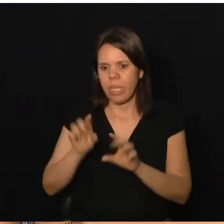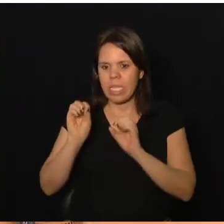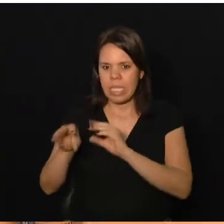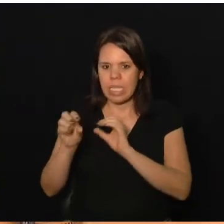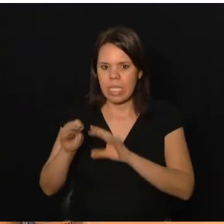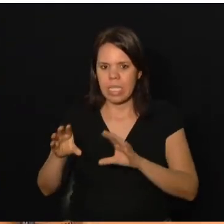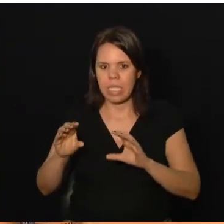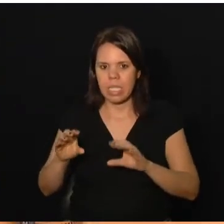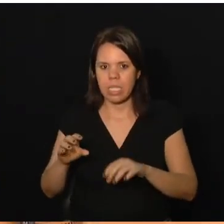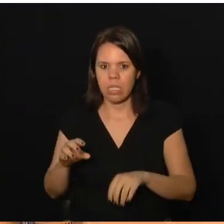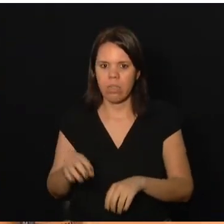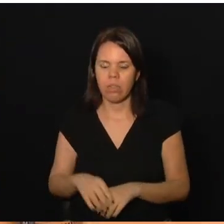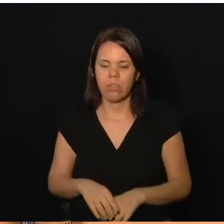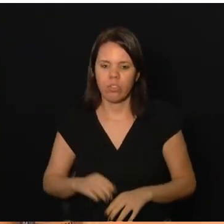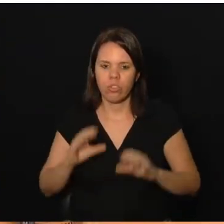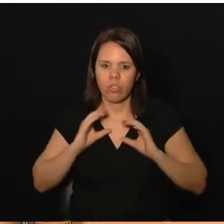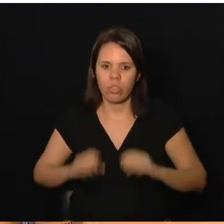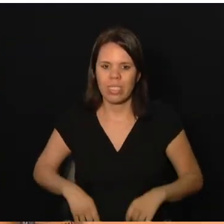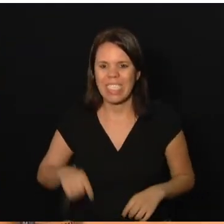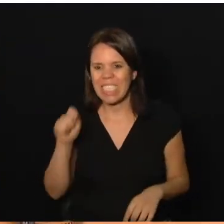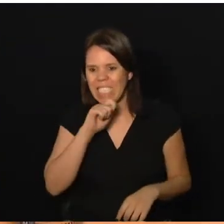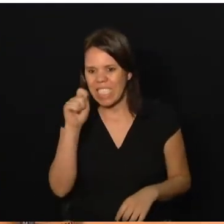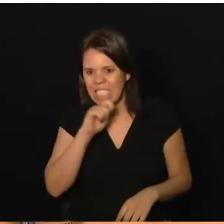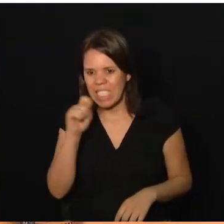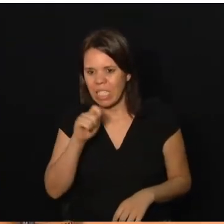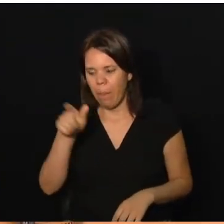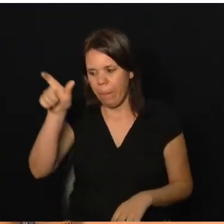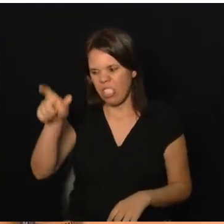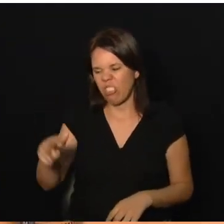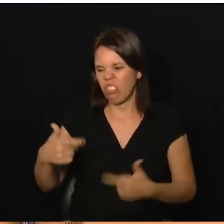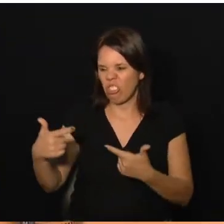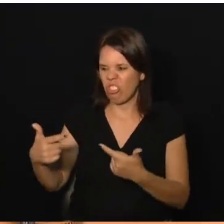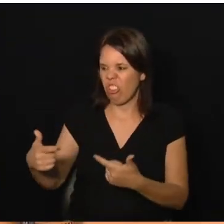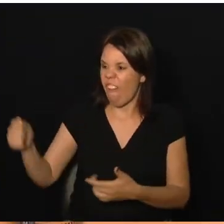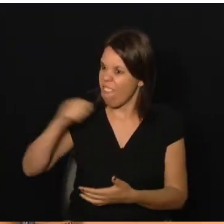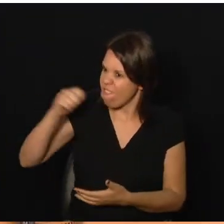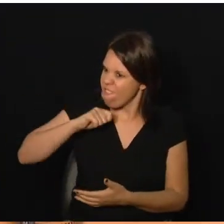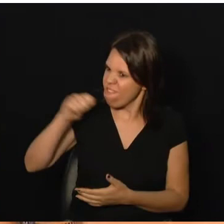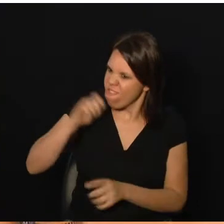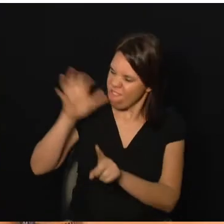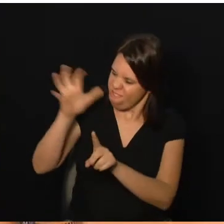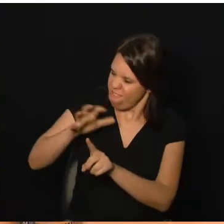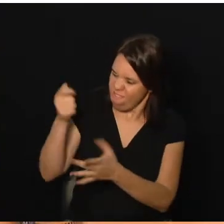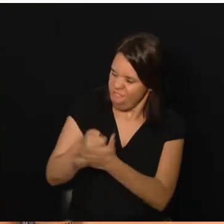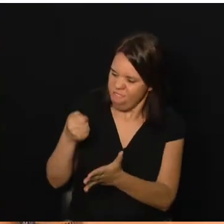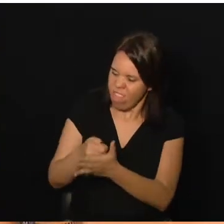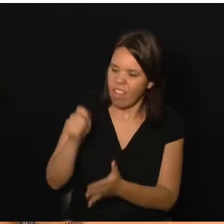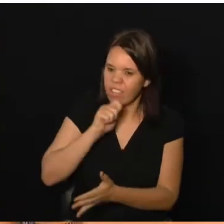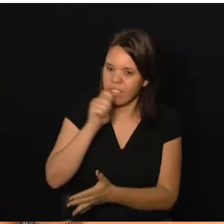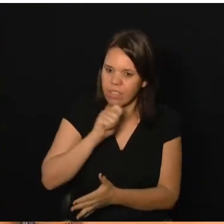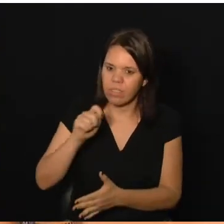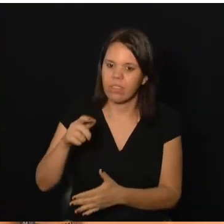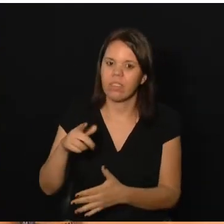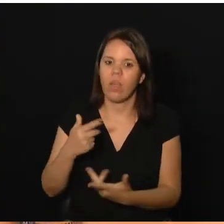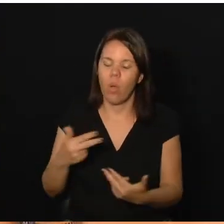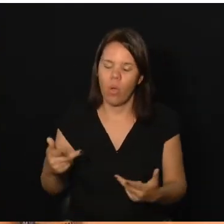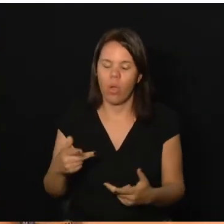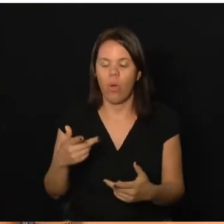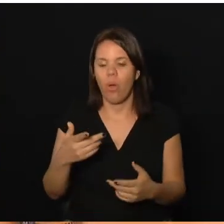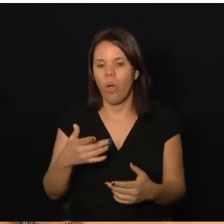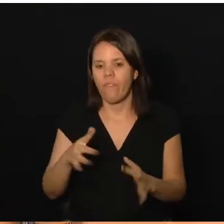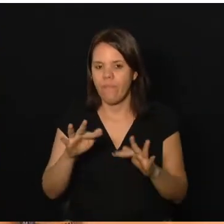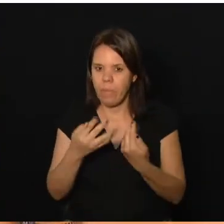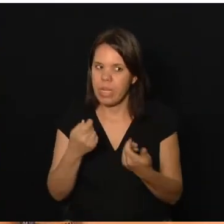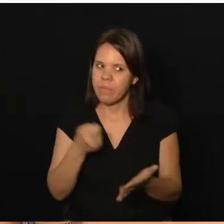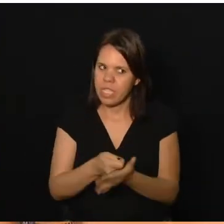treinamento cerebral. Né? A gente escova o dente porque alguém chato ficou lá insistindo, escove o dente, escove o dente. Então, é uma coisa que o pai precisa